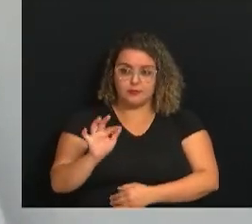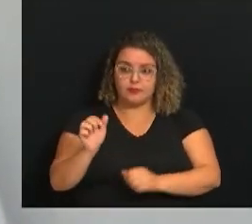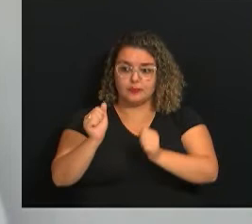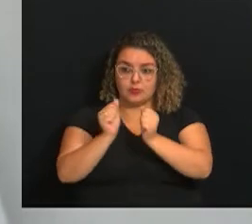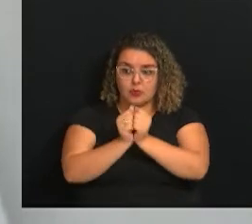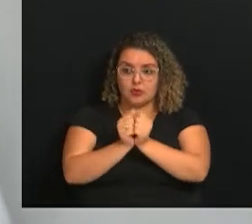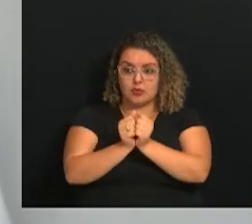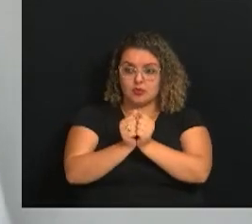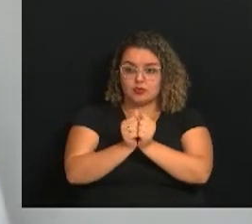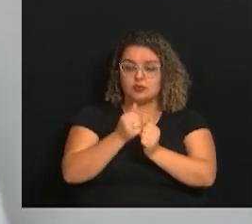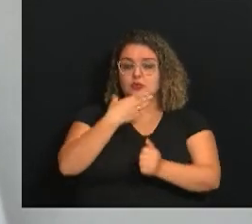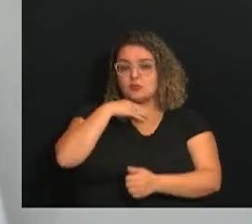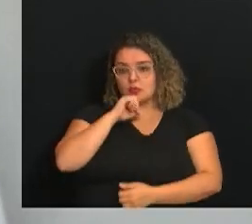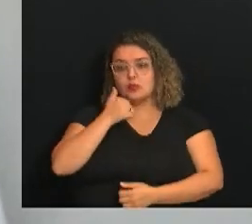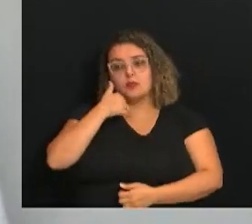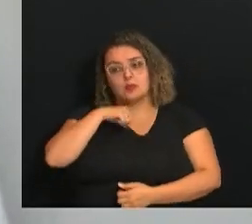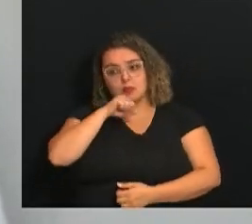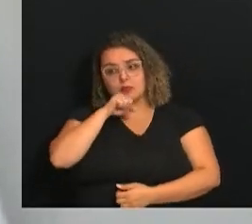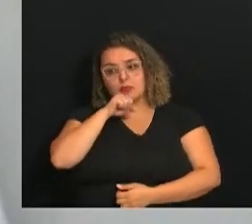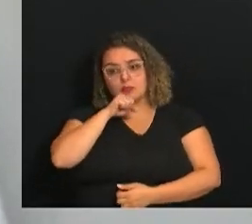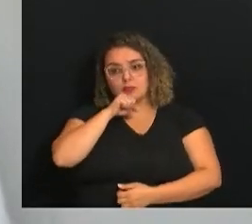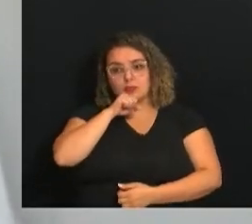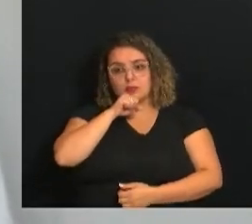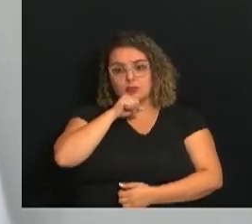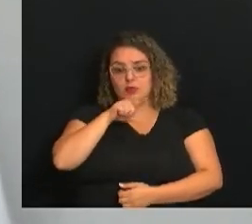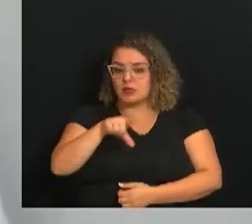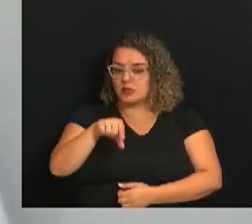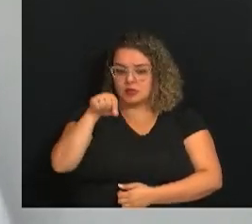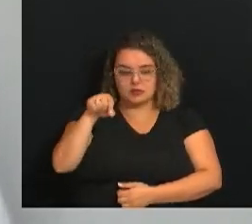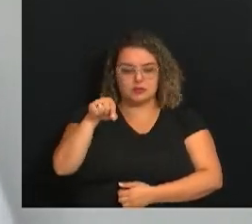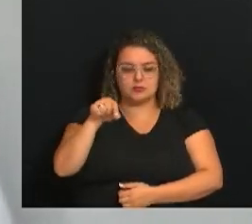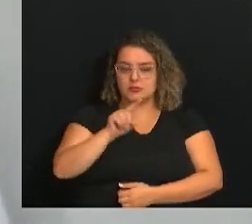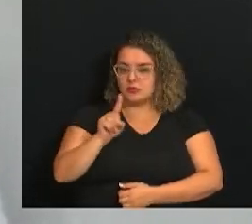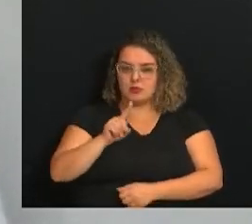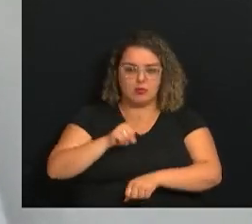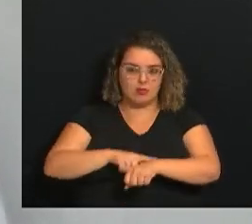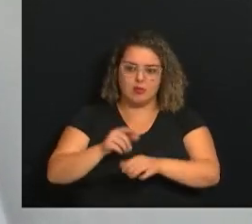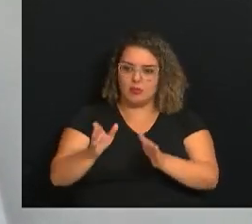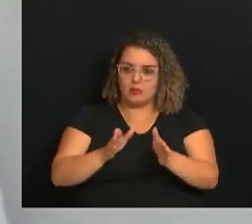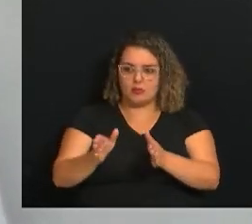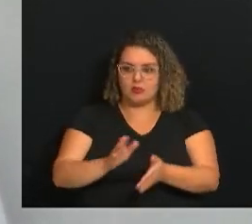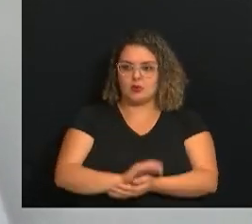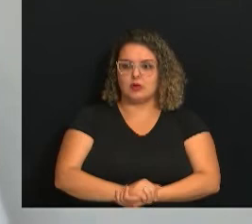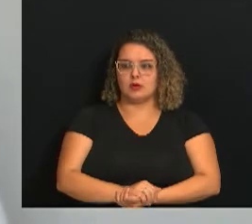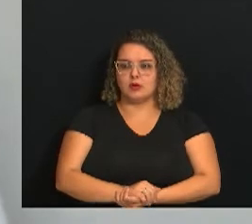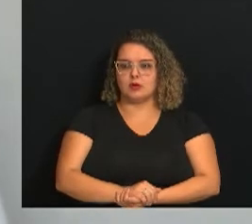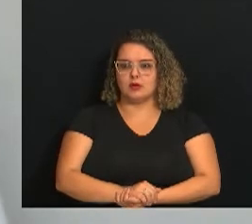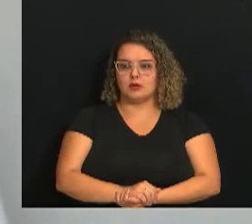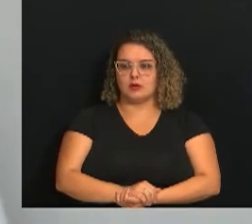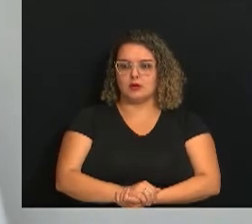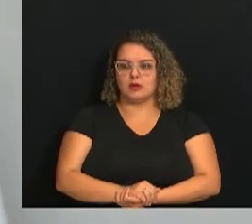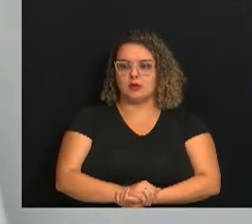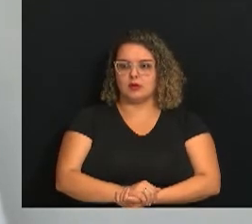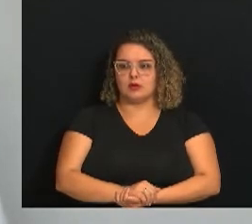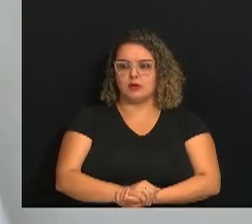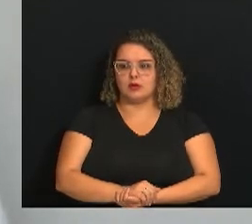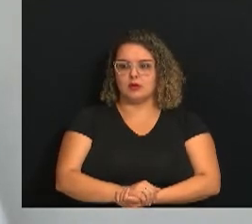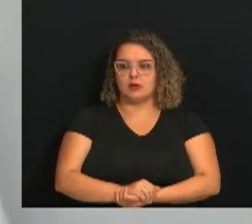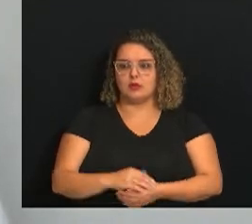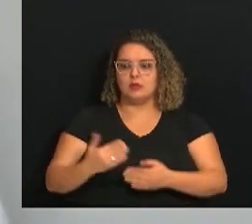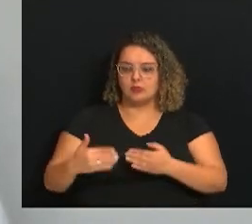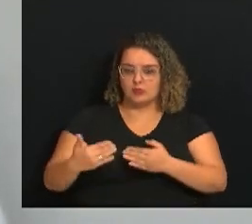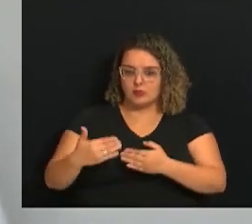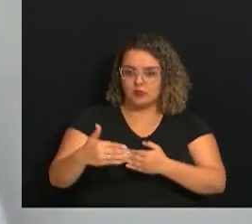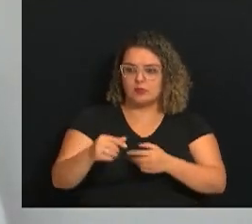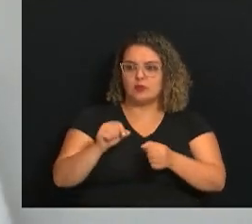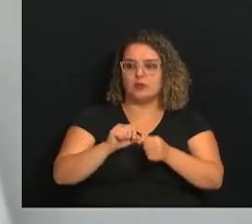decidiu que não é hora, sabe, para ir para faculdade agora. Eu quero passar também na prova do ITA, se Deus quiser, fazer o